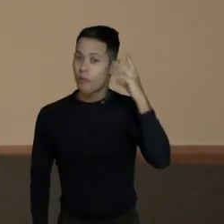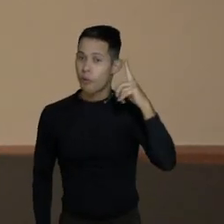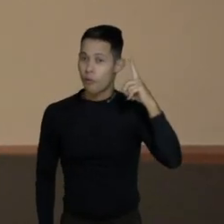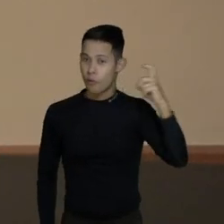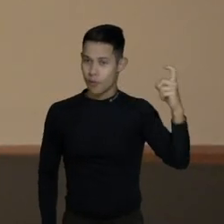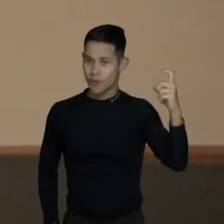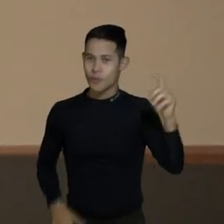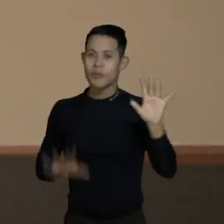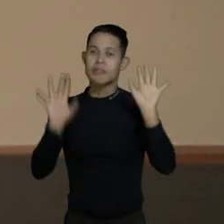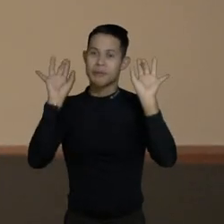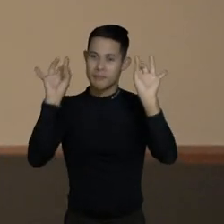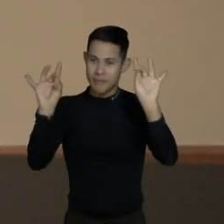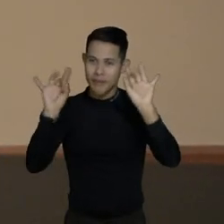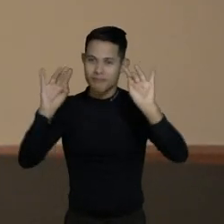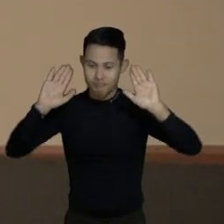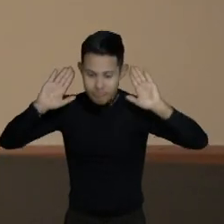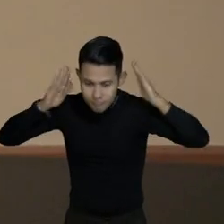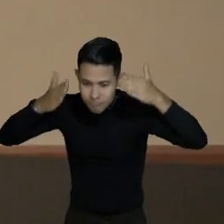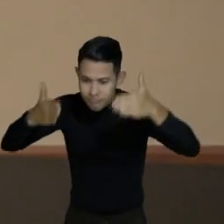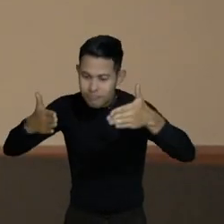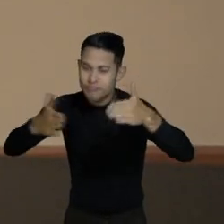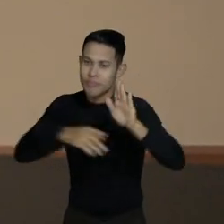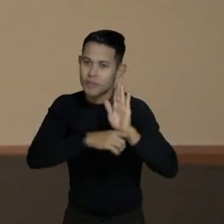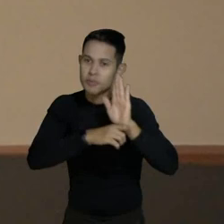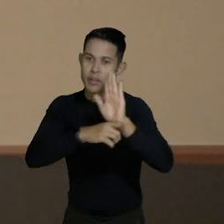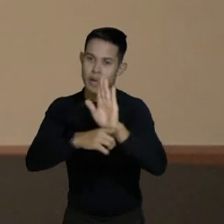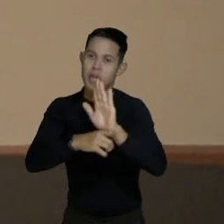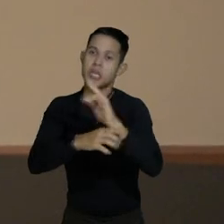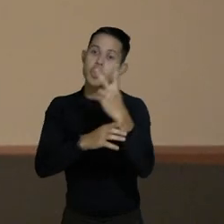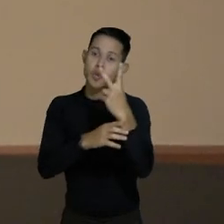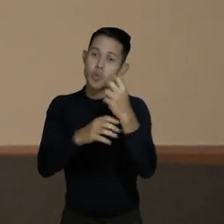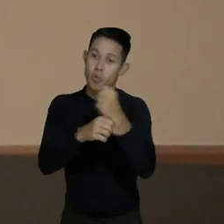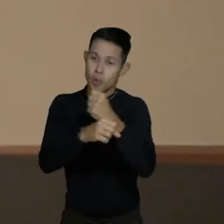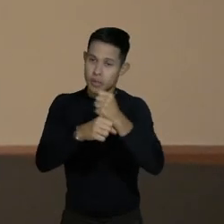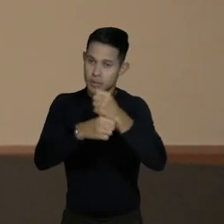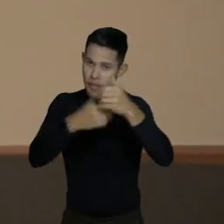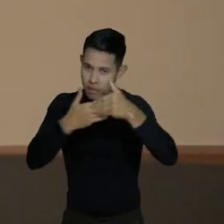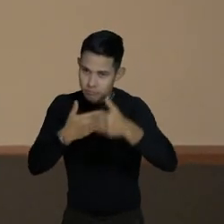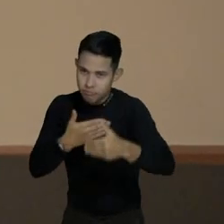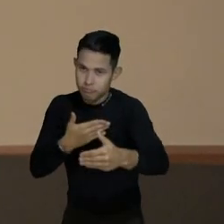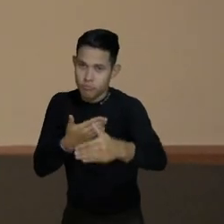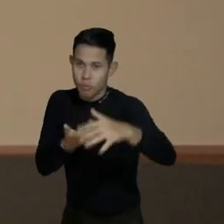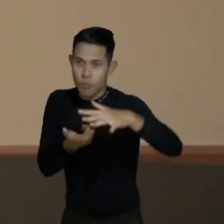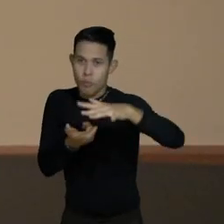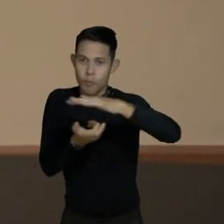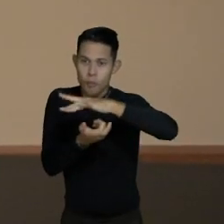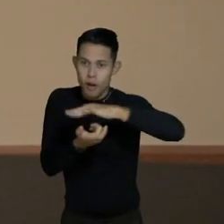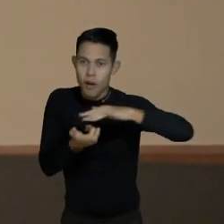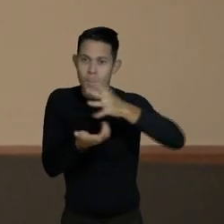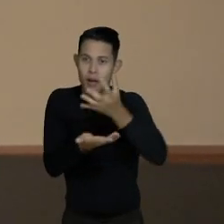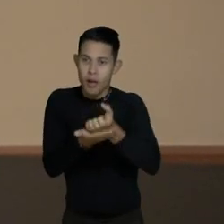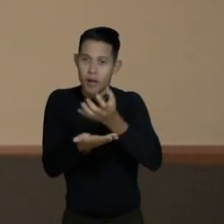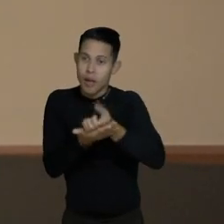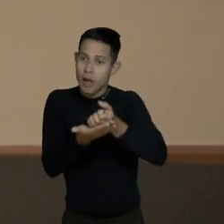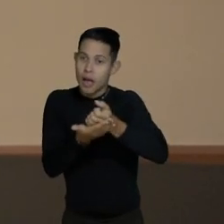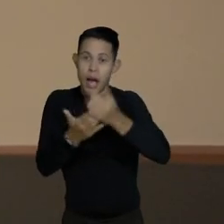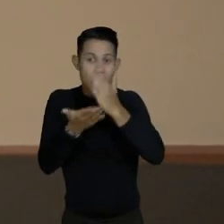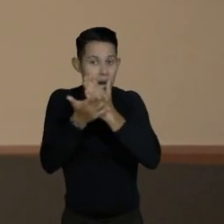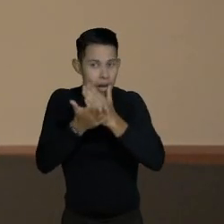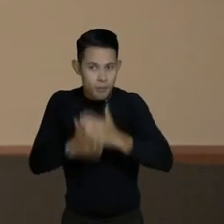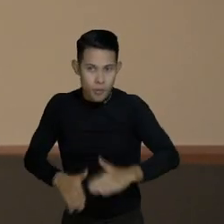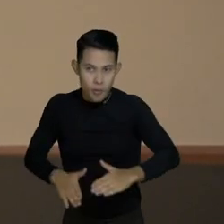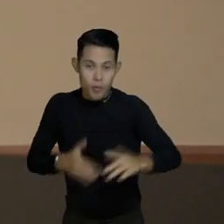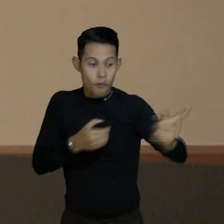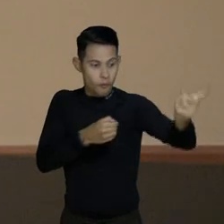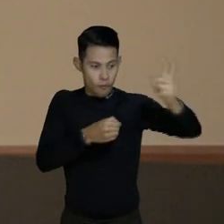2 3 anos que ela passou pelo processo de alfabetização ela volta pra gente fechar o caso né Se for for uma